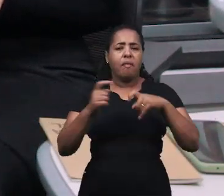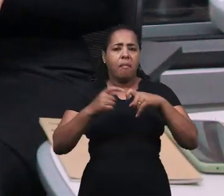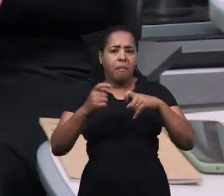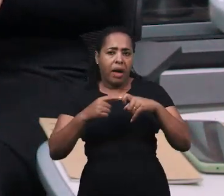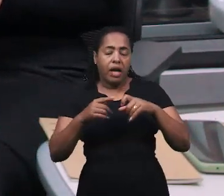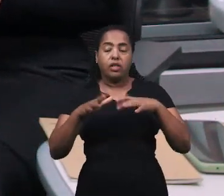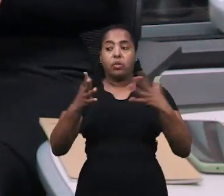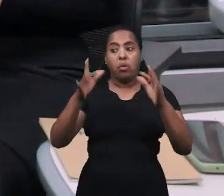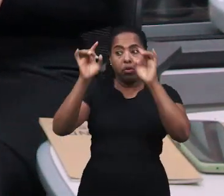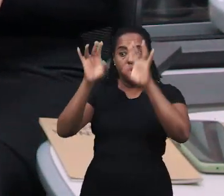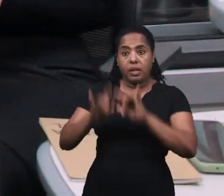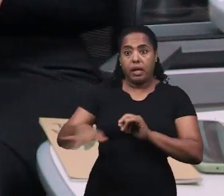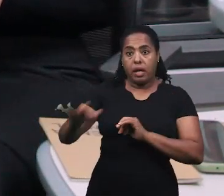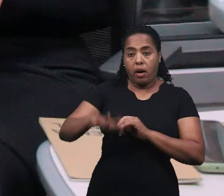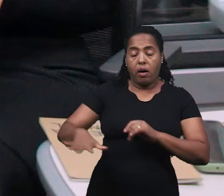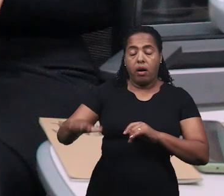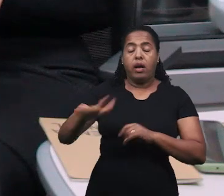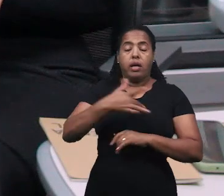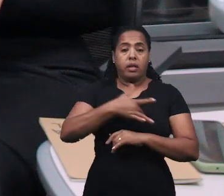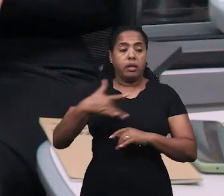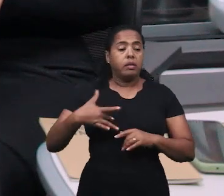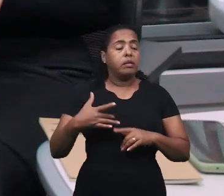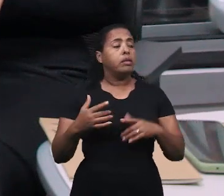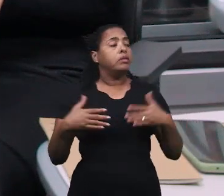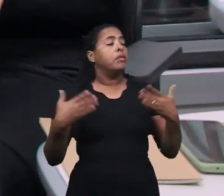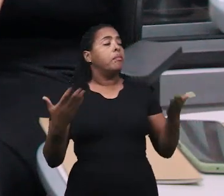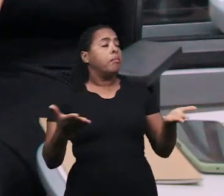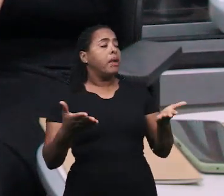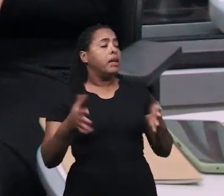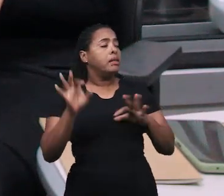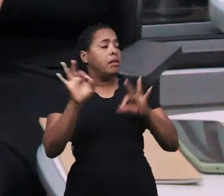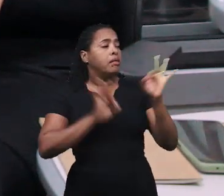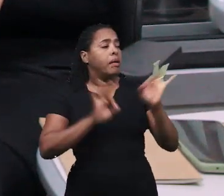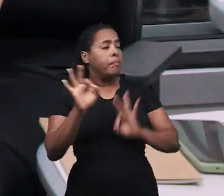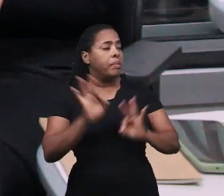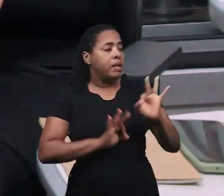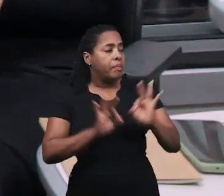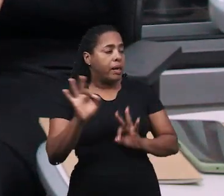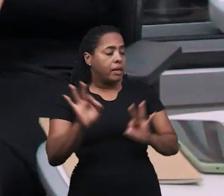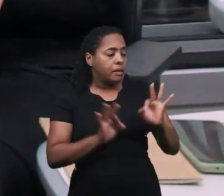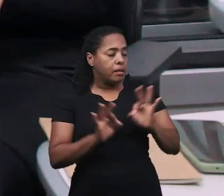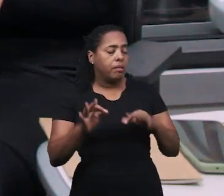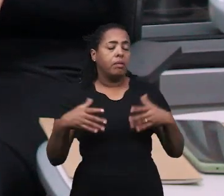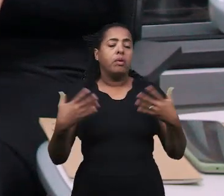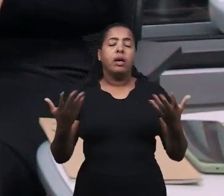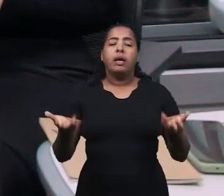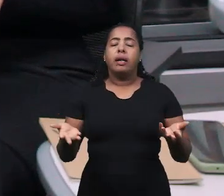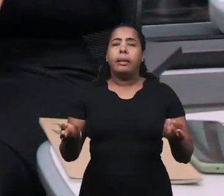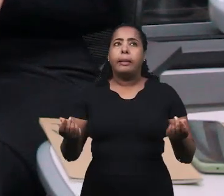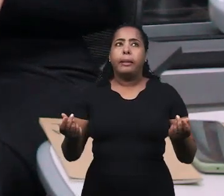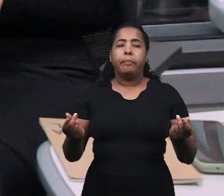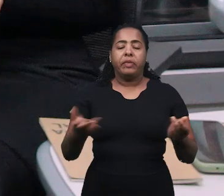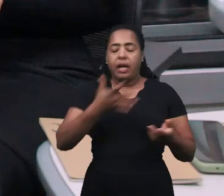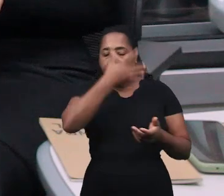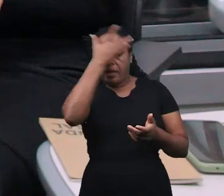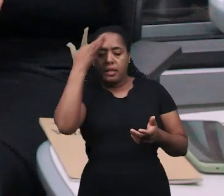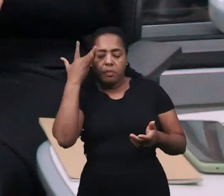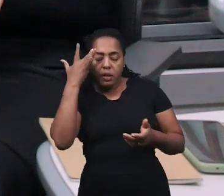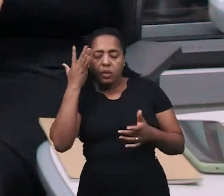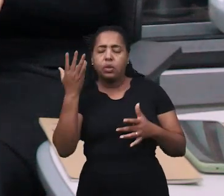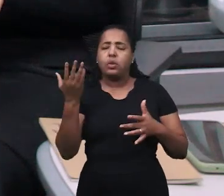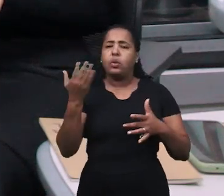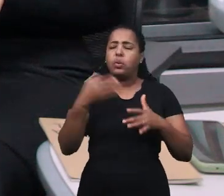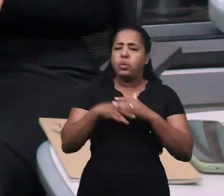no caso, ou especialidade na área de saúde, mas do ponto de vista da preparação, né? Porque as